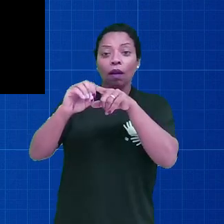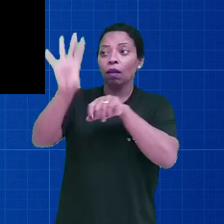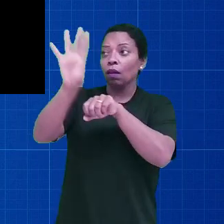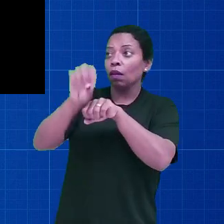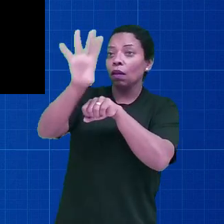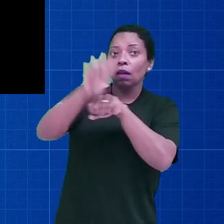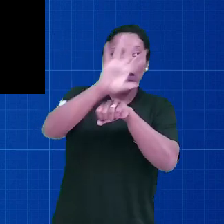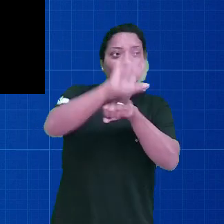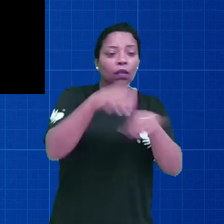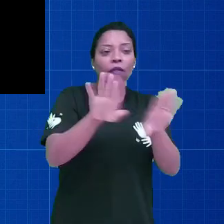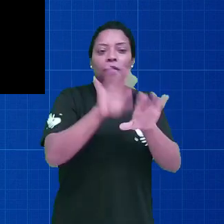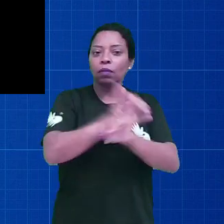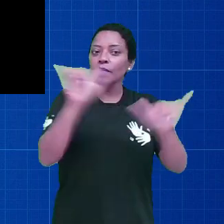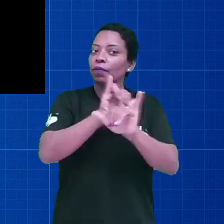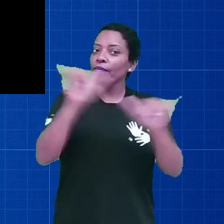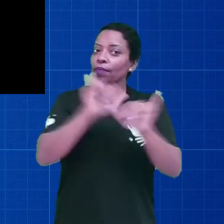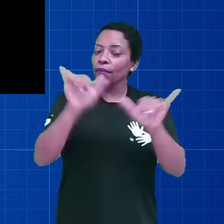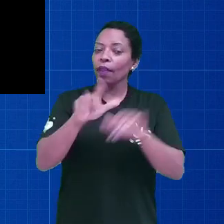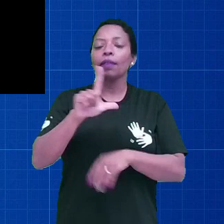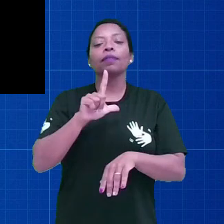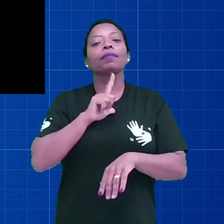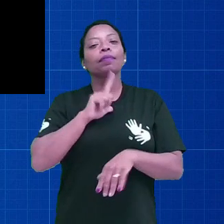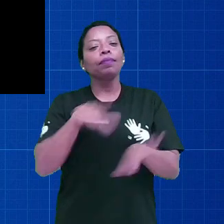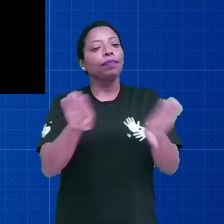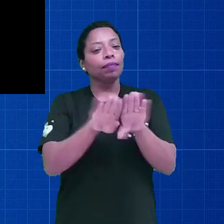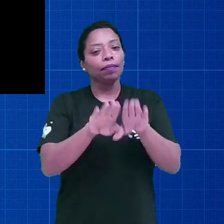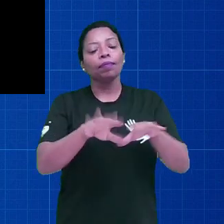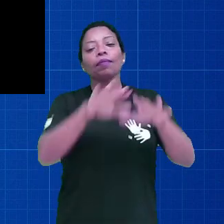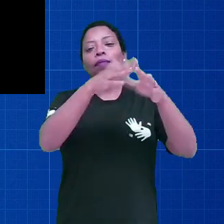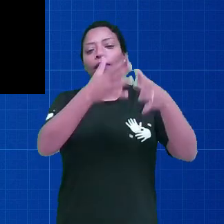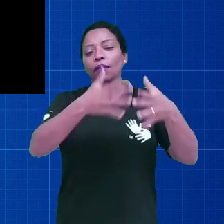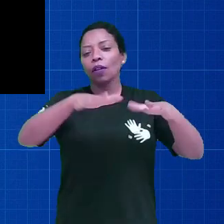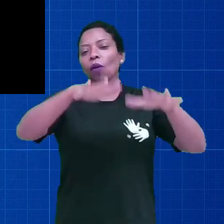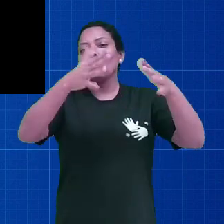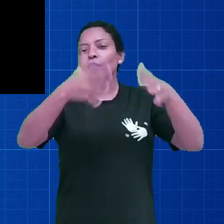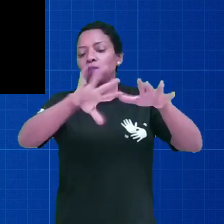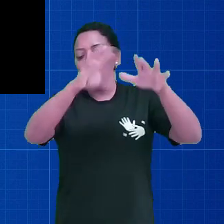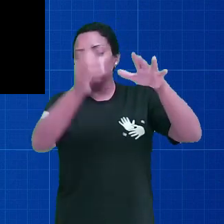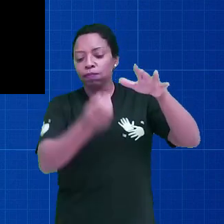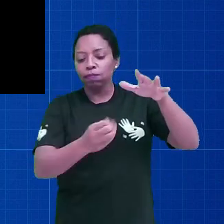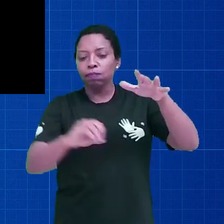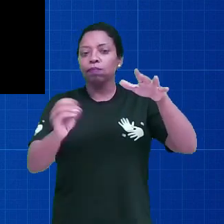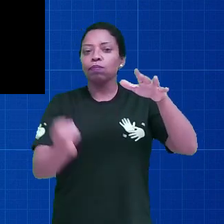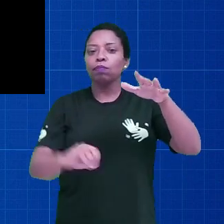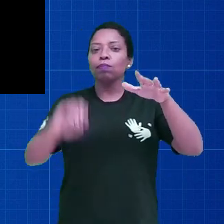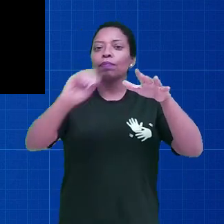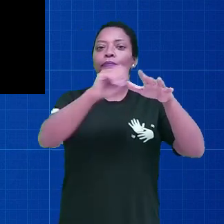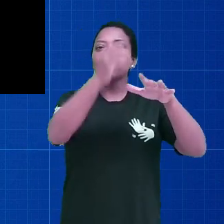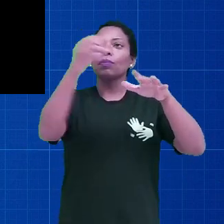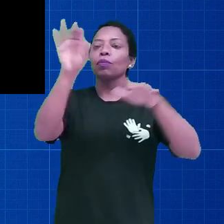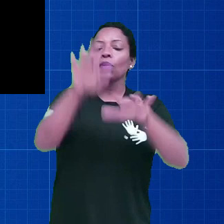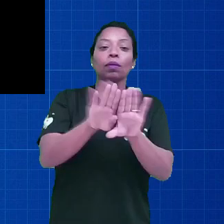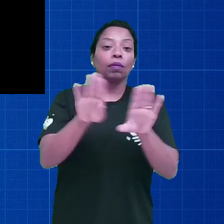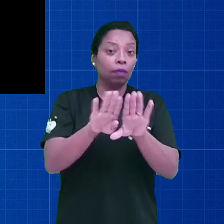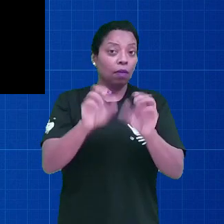fixas, tem boias que, em função da profundidade do oceano, elas ficam móveis no oceano, elas são